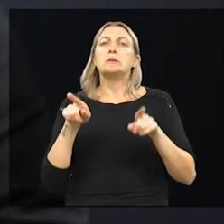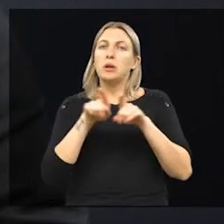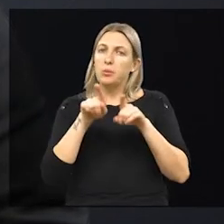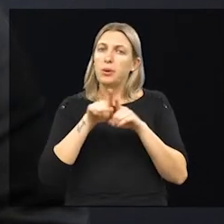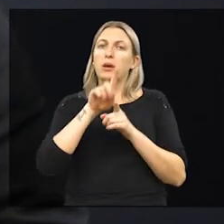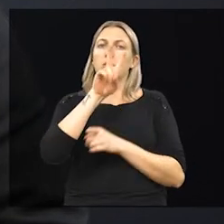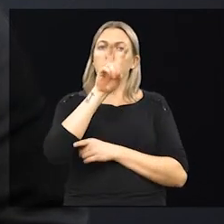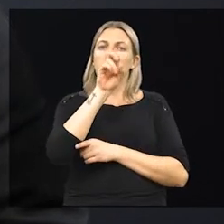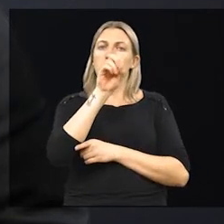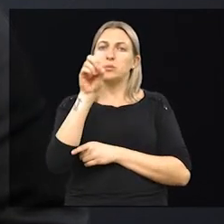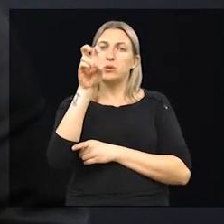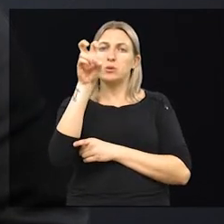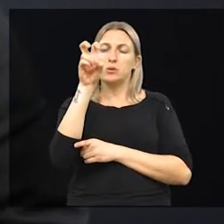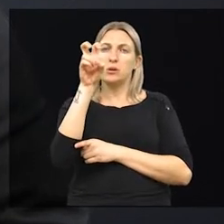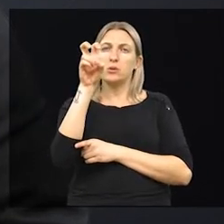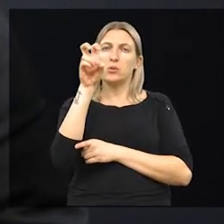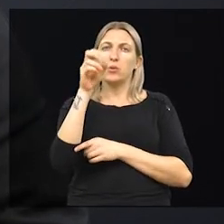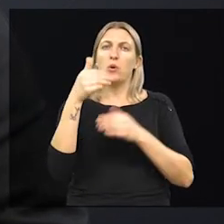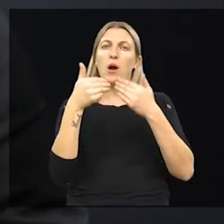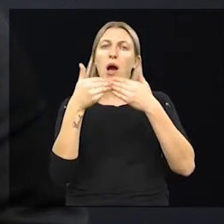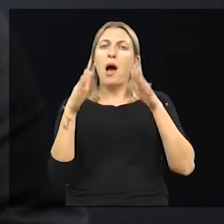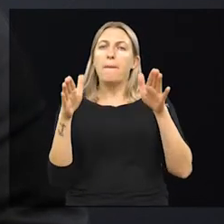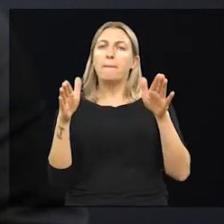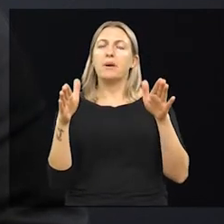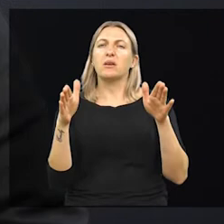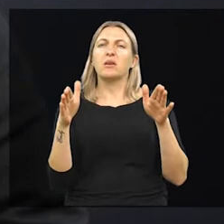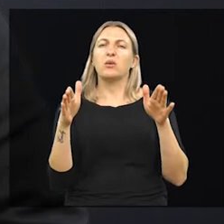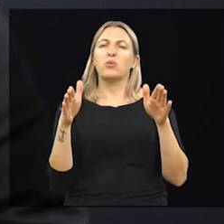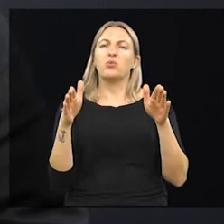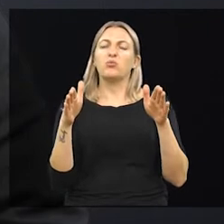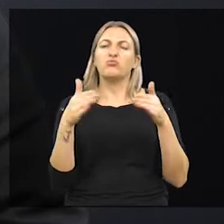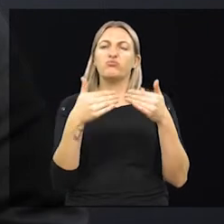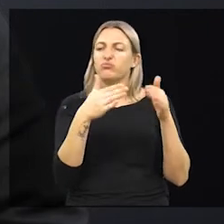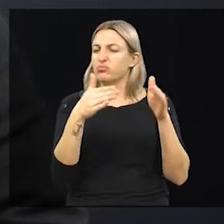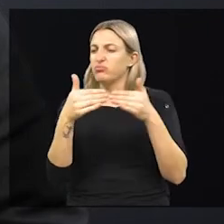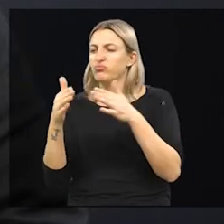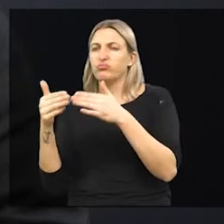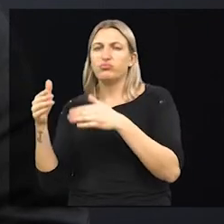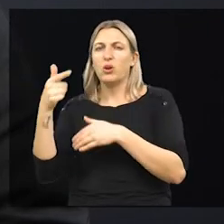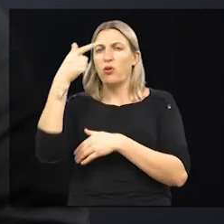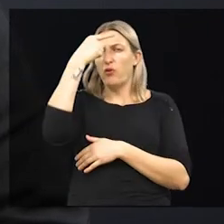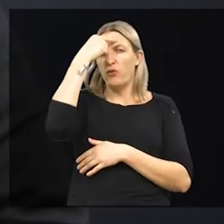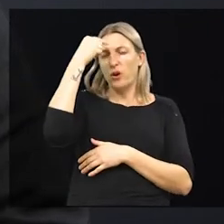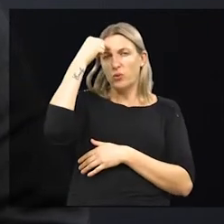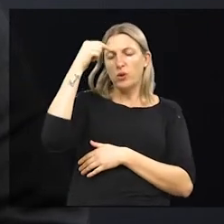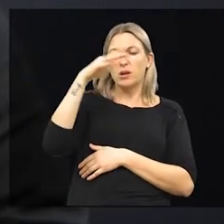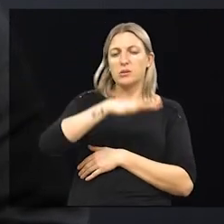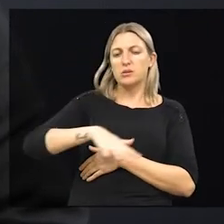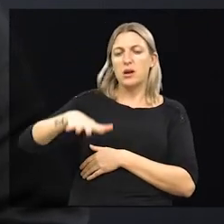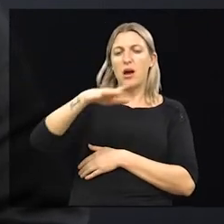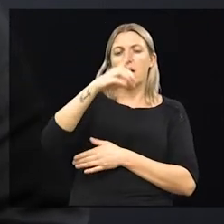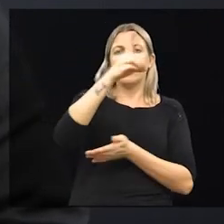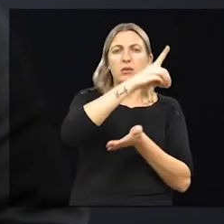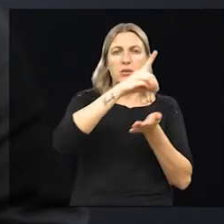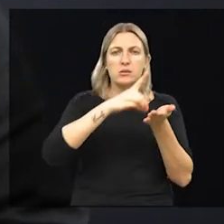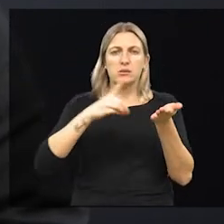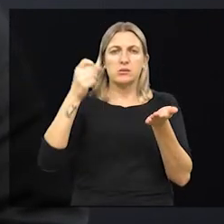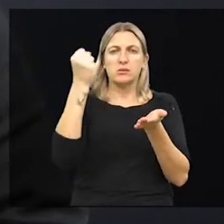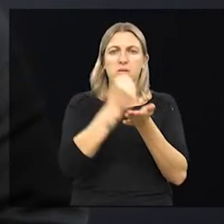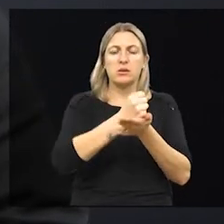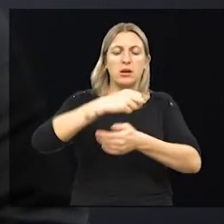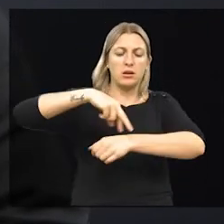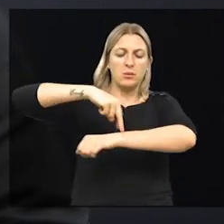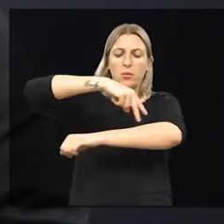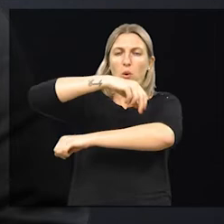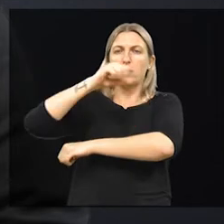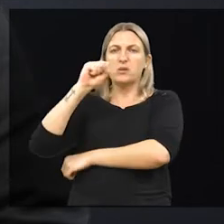então essa grande essa a especialização ela durou até 2005 e foi em 2005 quando